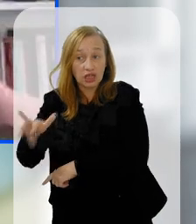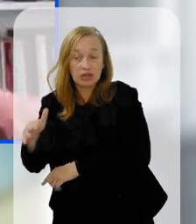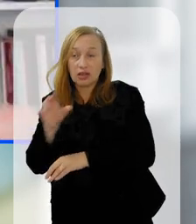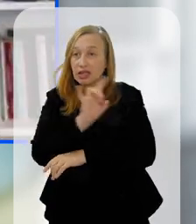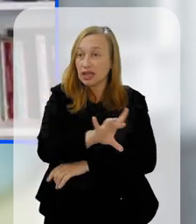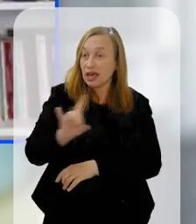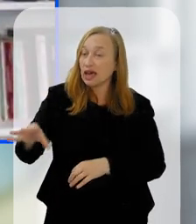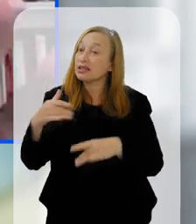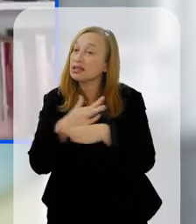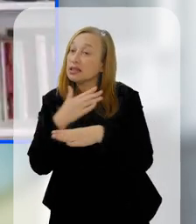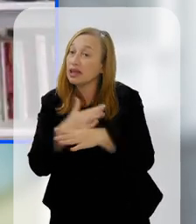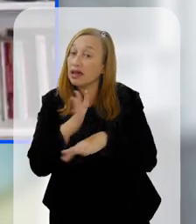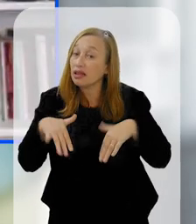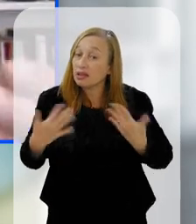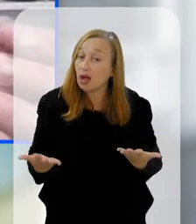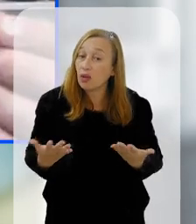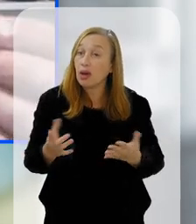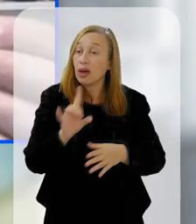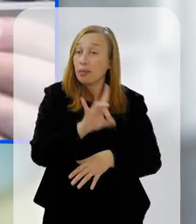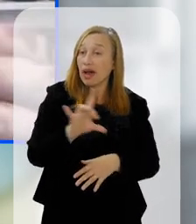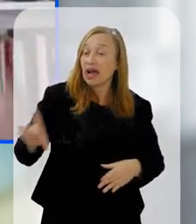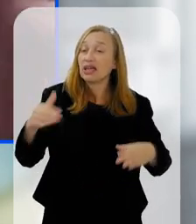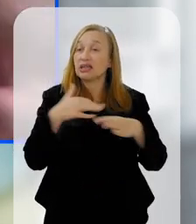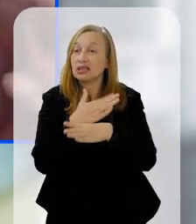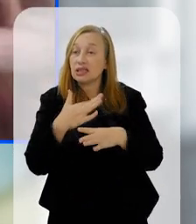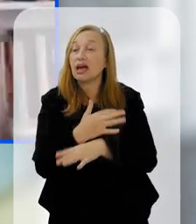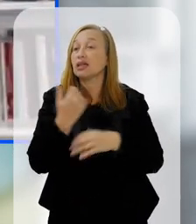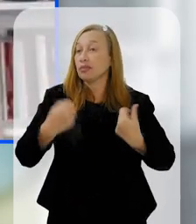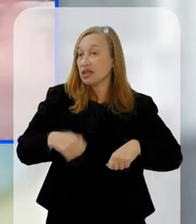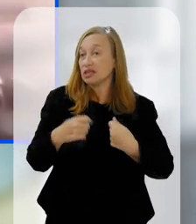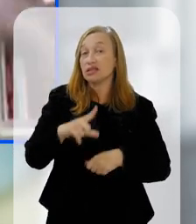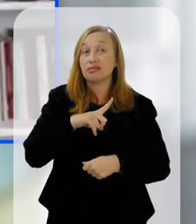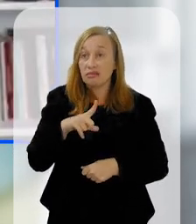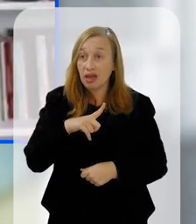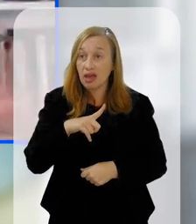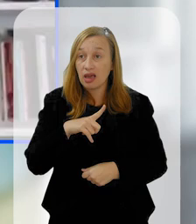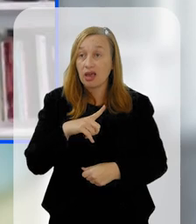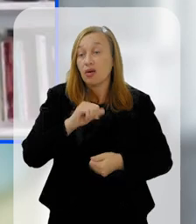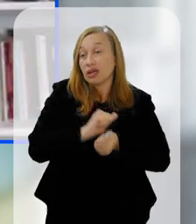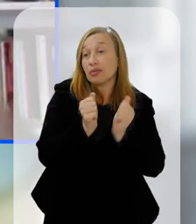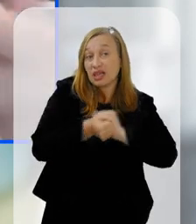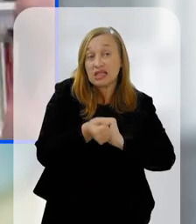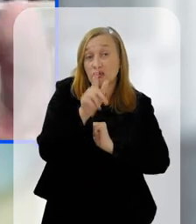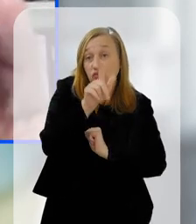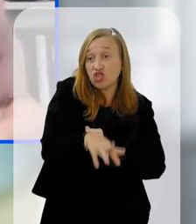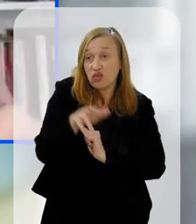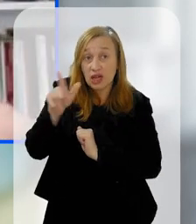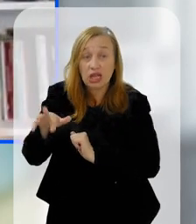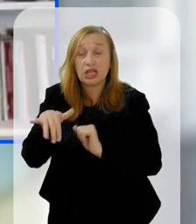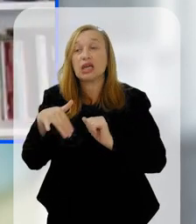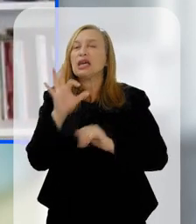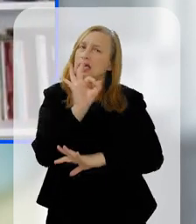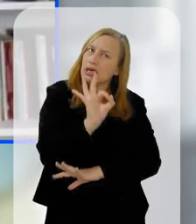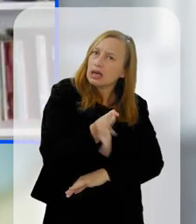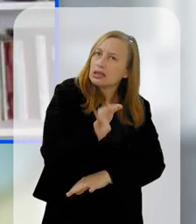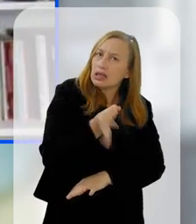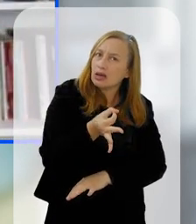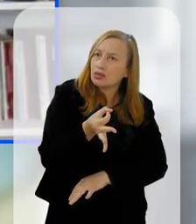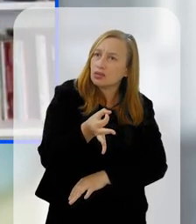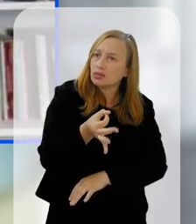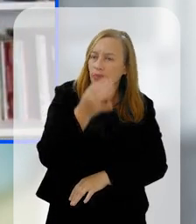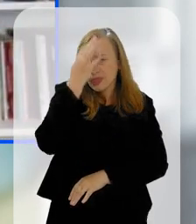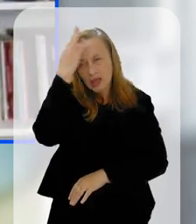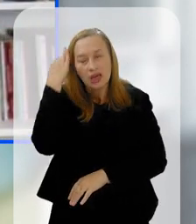cada uma destas cidades. Então, para cada uma, nós vamos ter que aplicar uma estratégia diferente. E